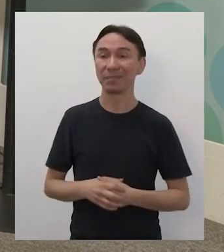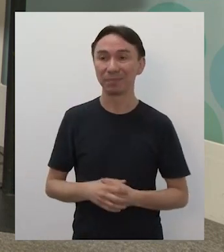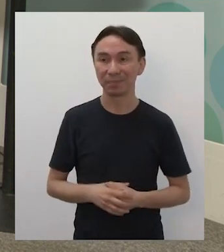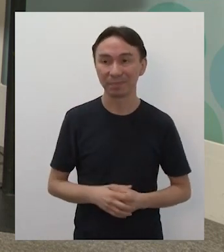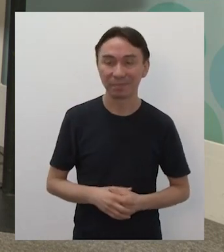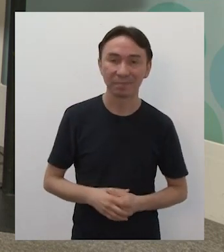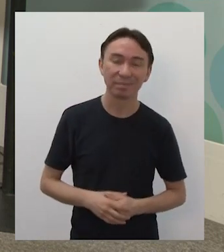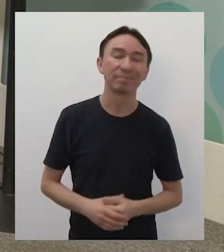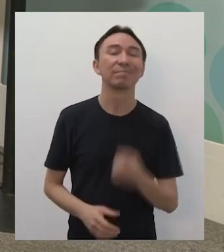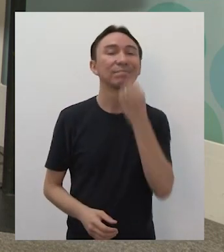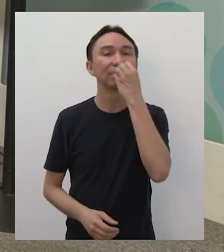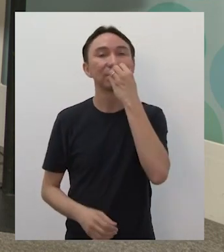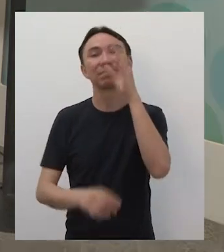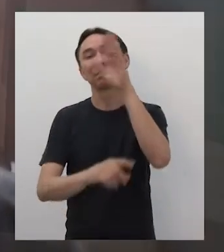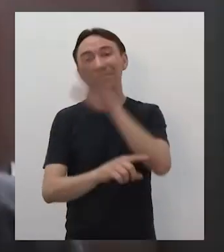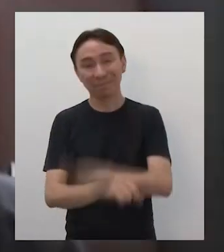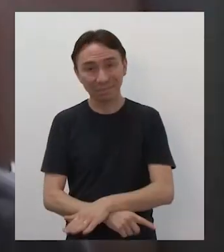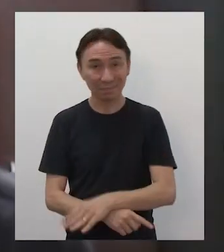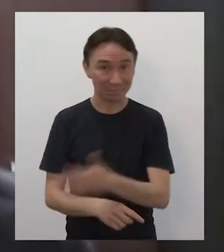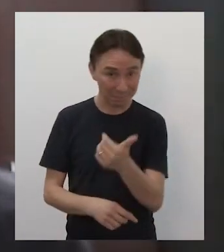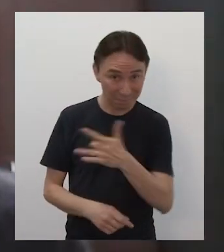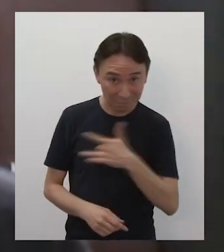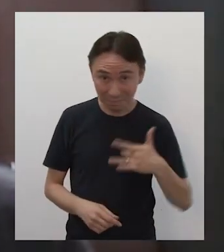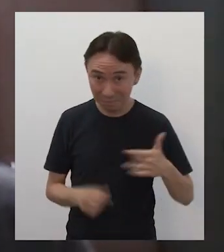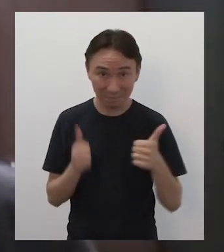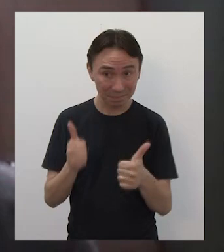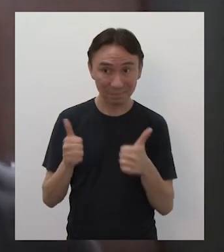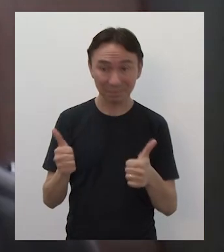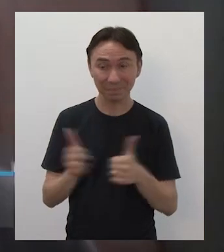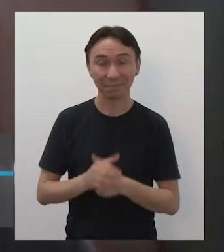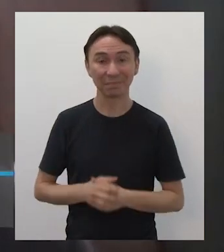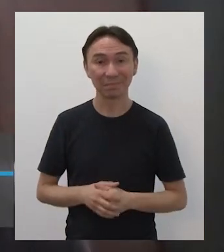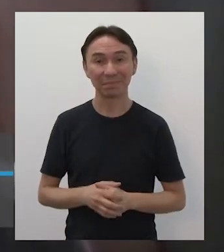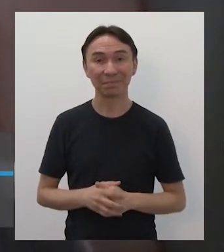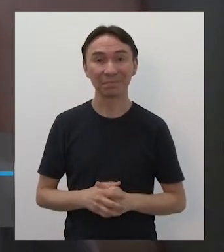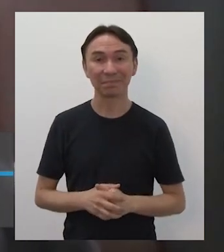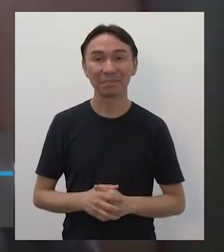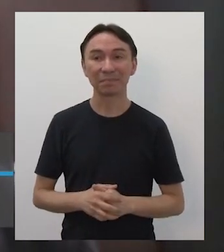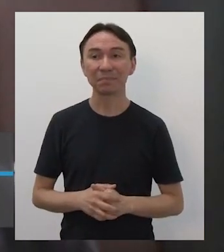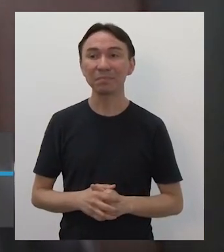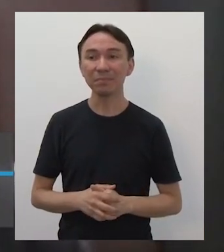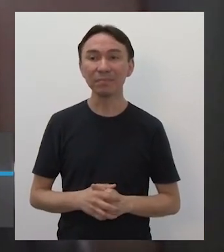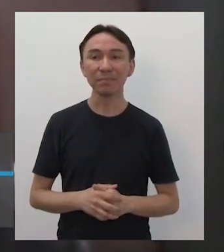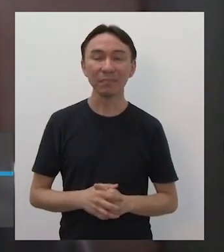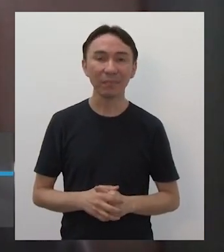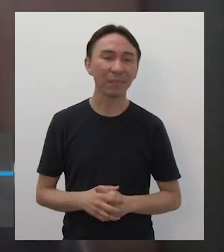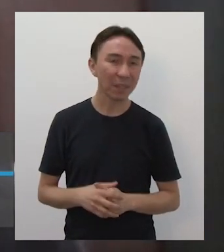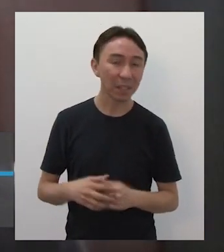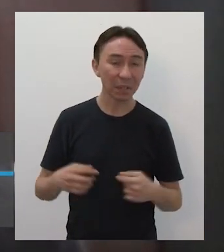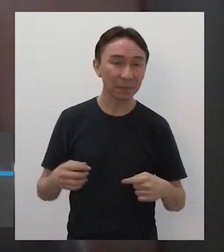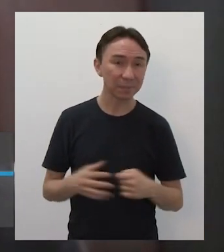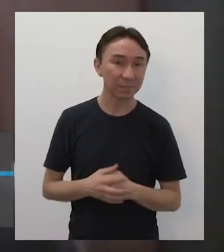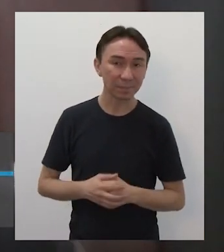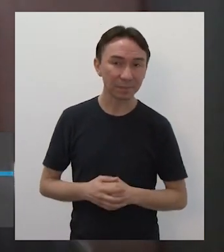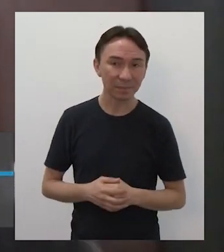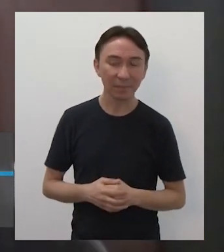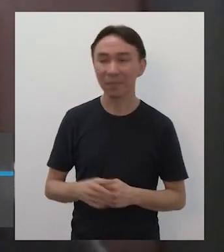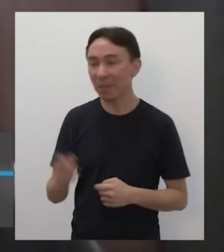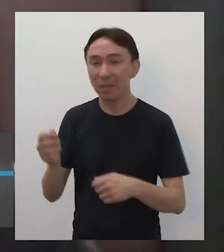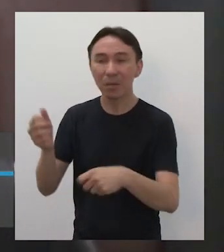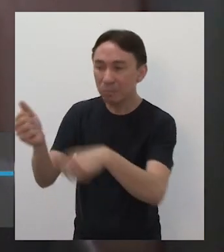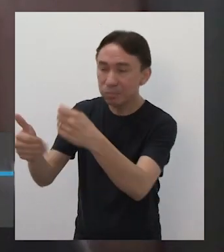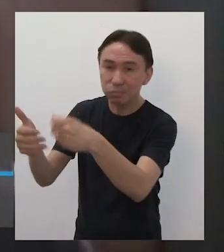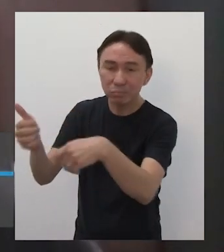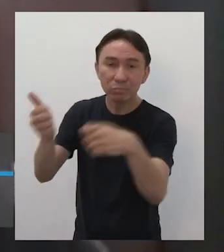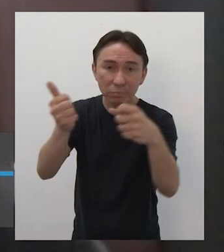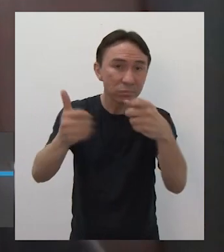Oi, boa tarde. Tudo bom? Eu estou ouvindo aqui, né, as falas de